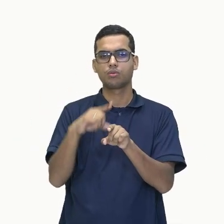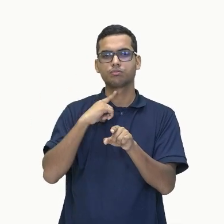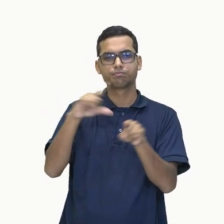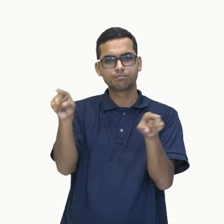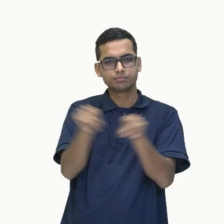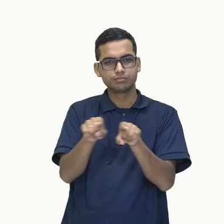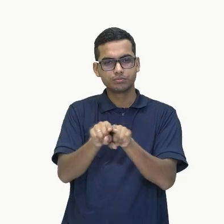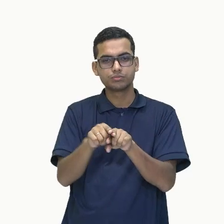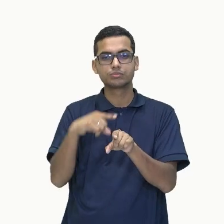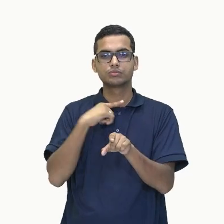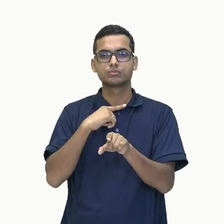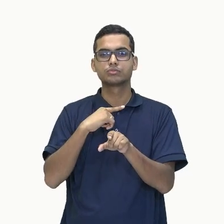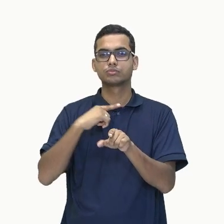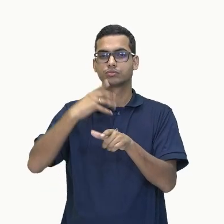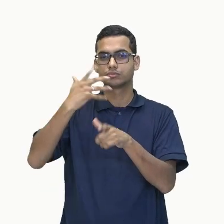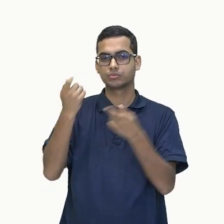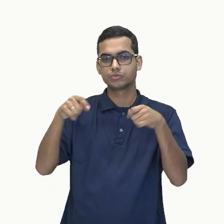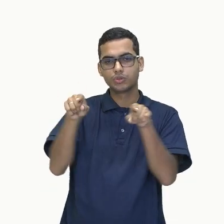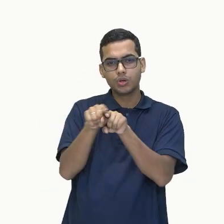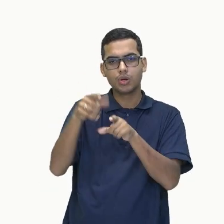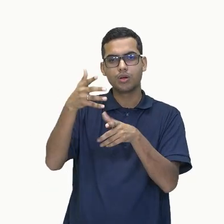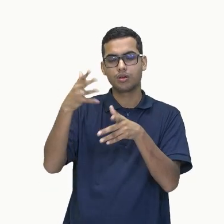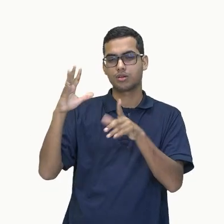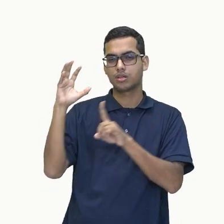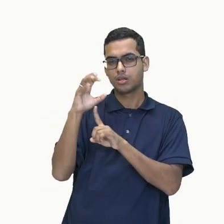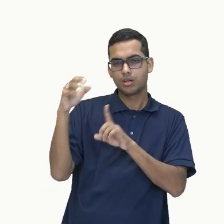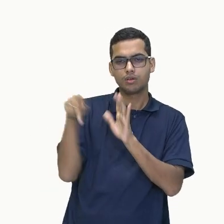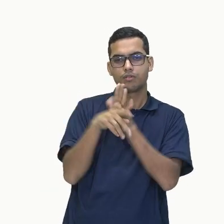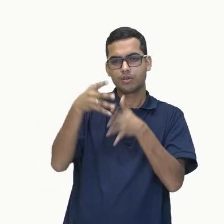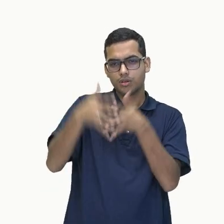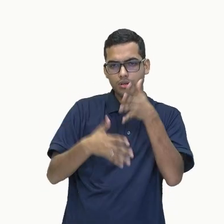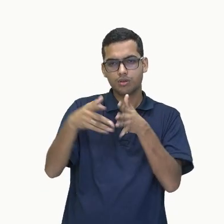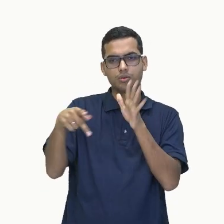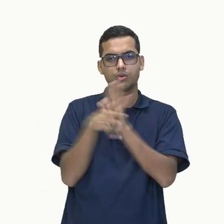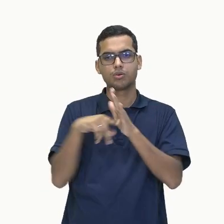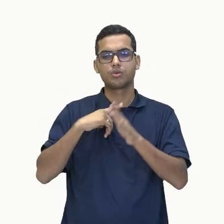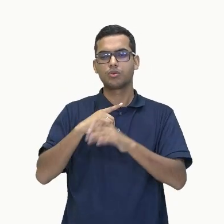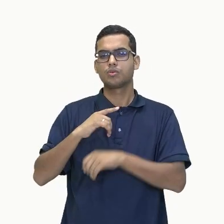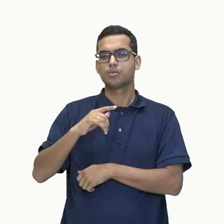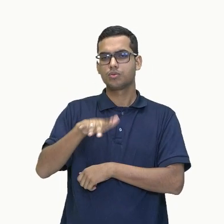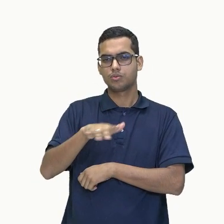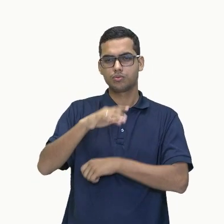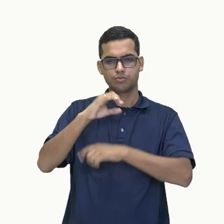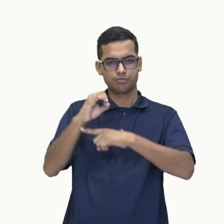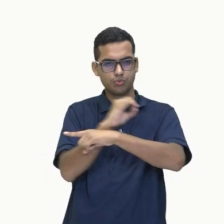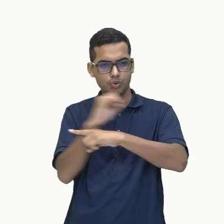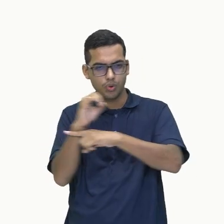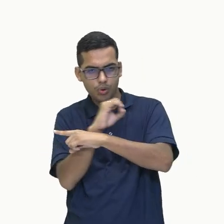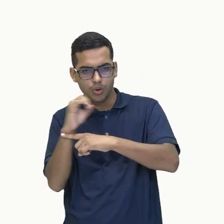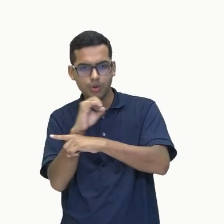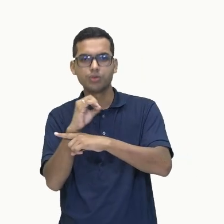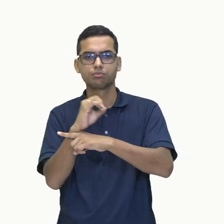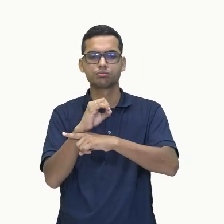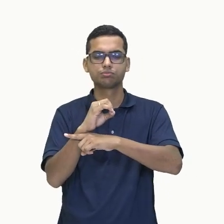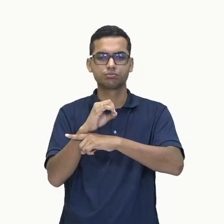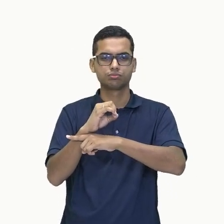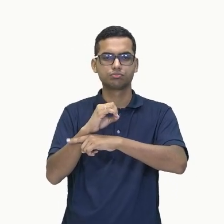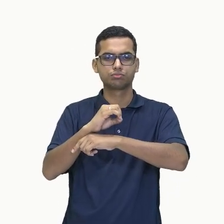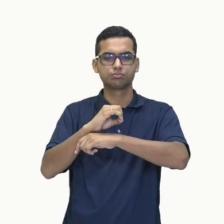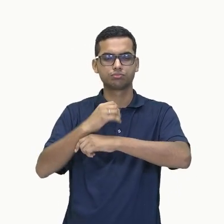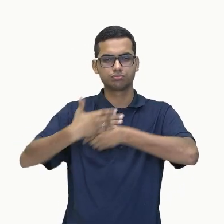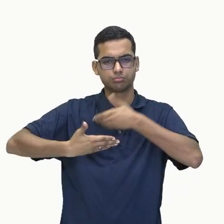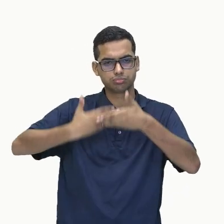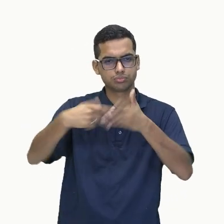Então, nesse caso, a anemia falciforme é porque aqui é uma falsa forma, tá? Então, o